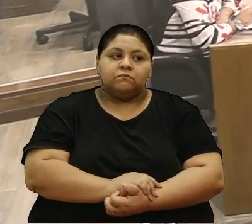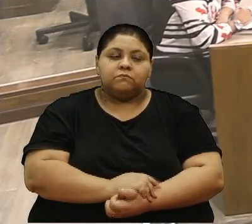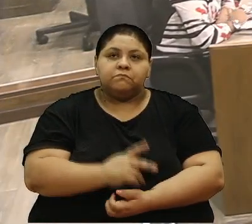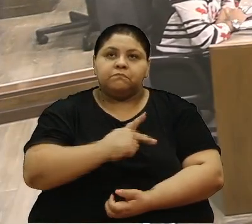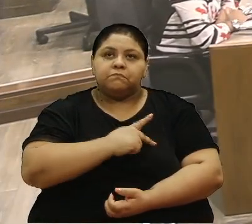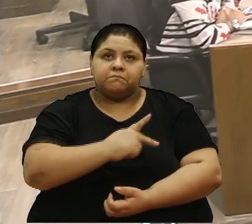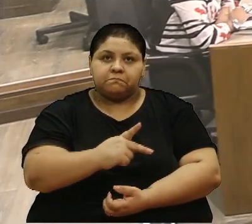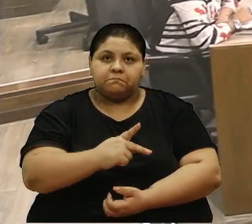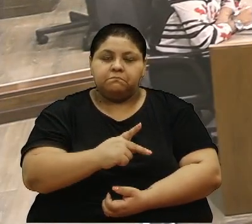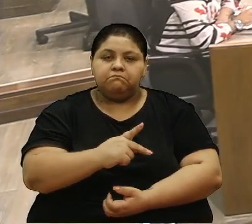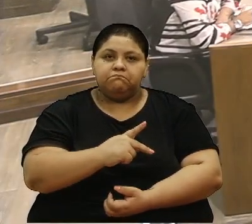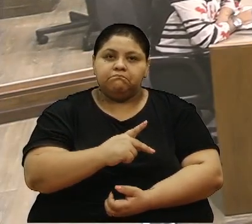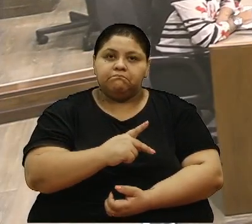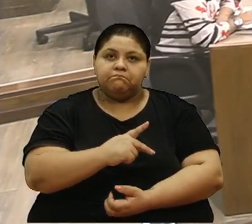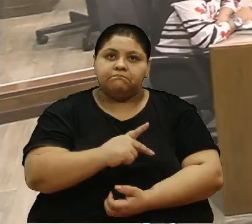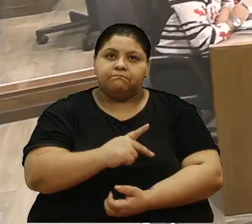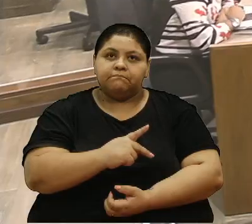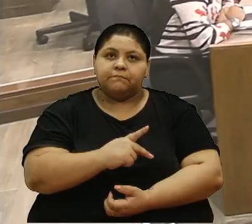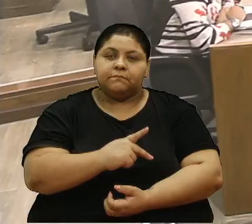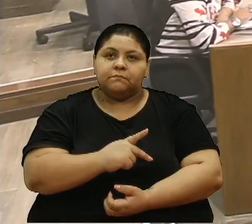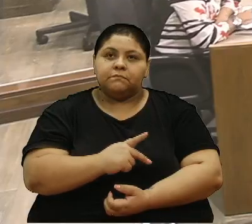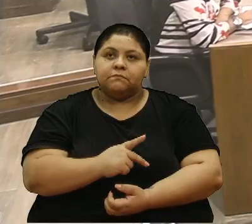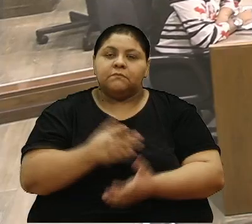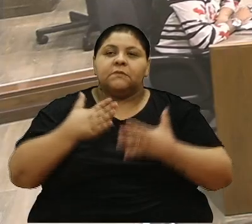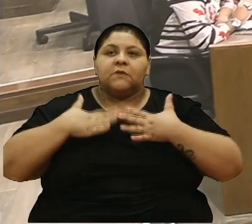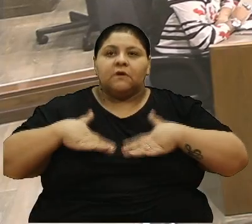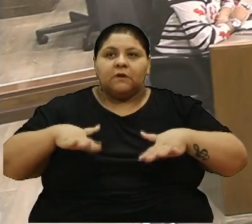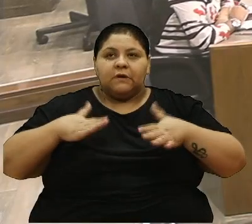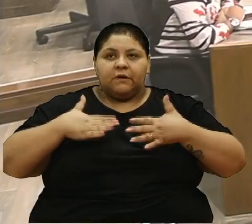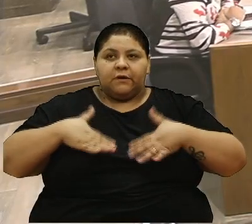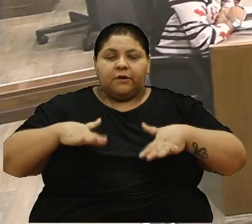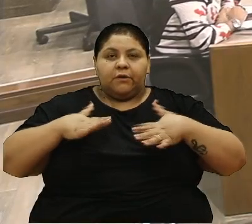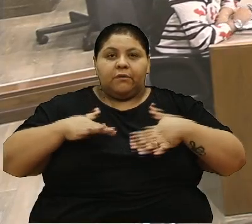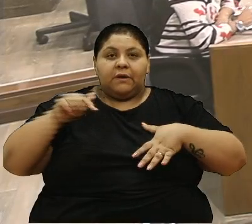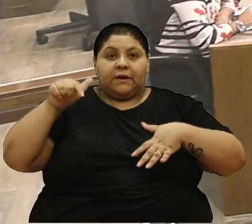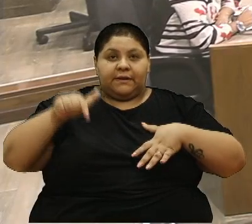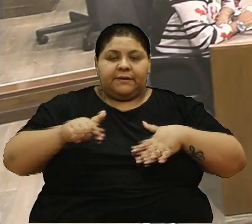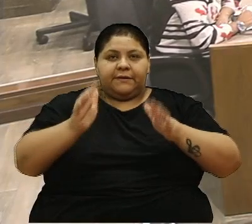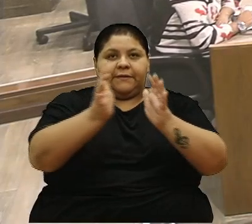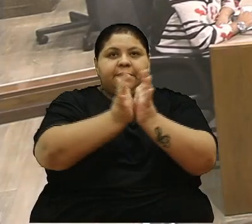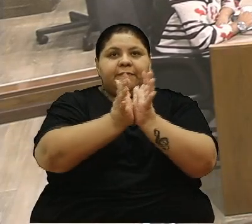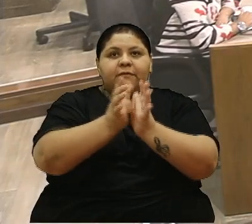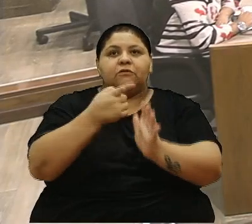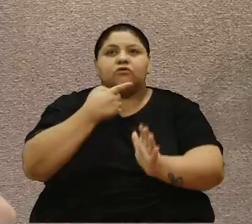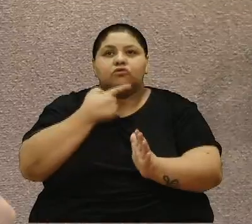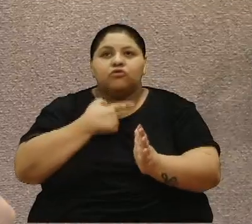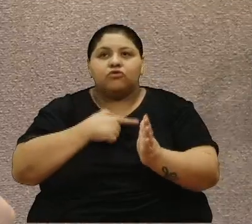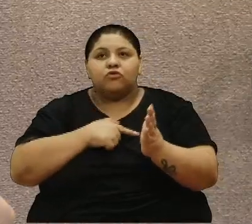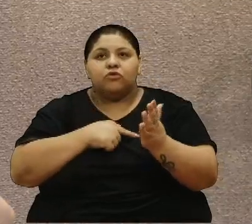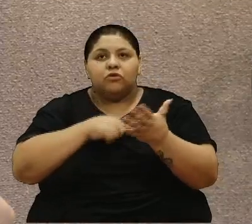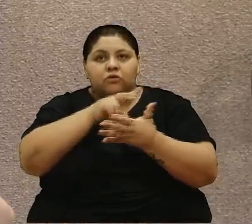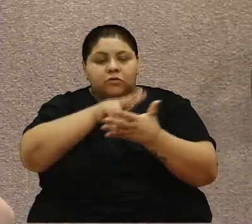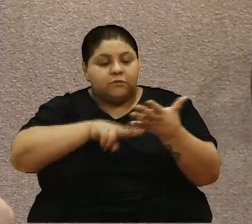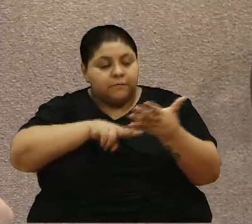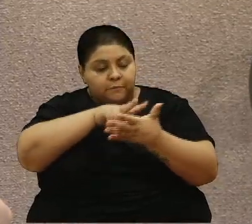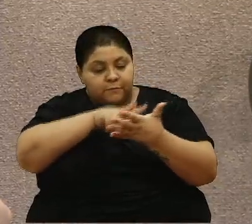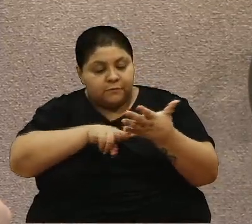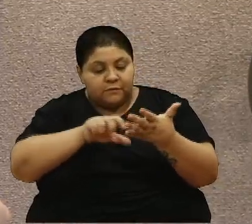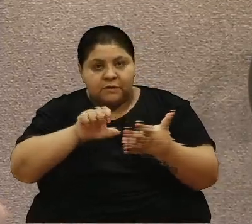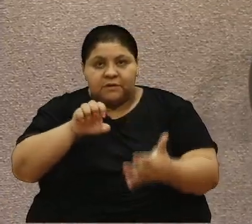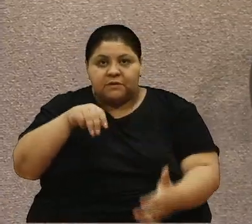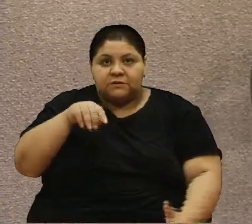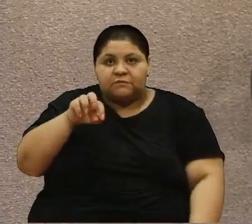Senhor presidente, para acalmar os ânimos aqui dos colegas, gostaria de ler os pontos positivos das